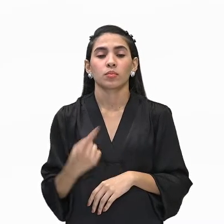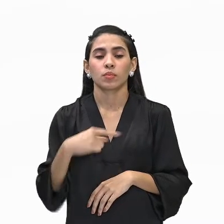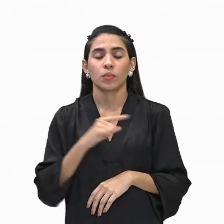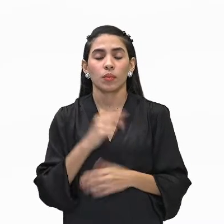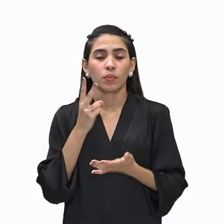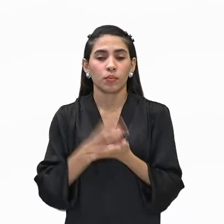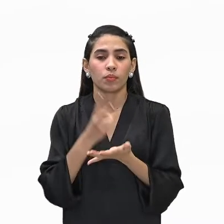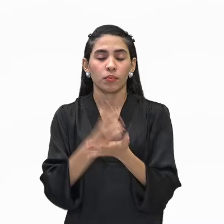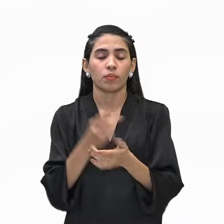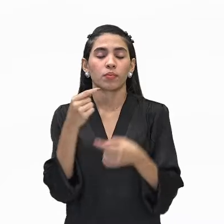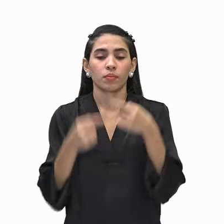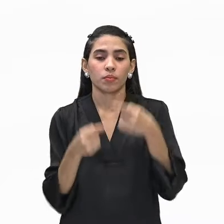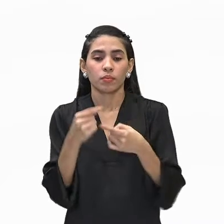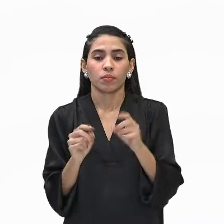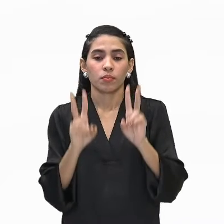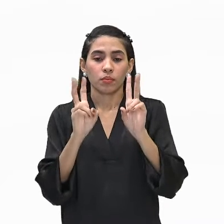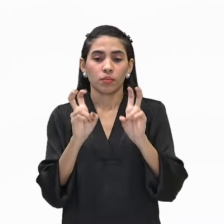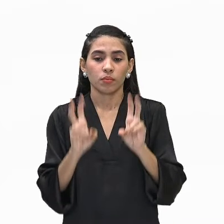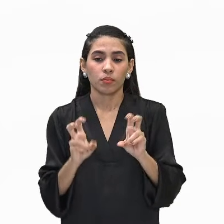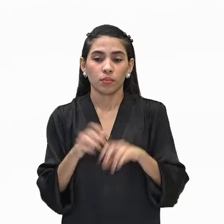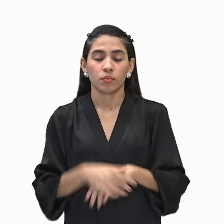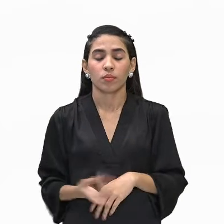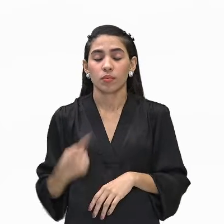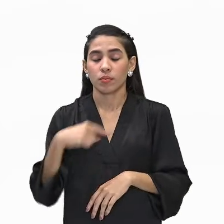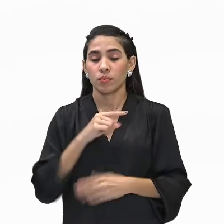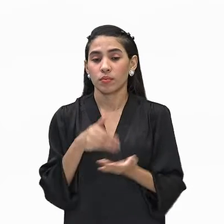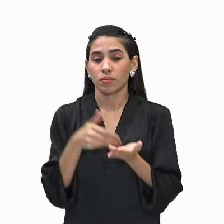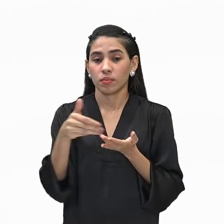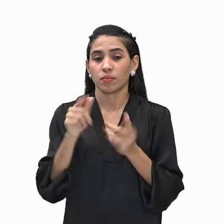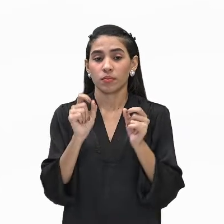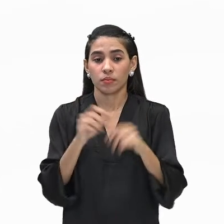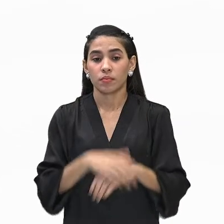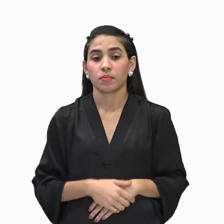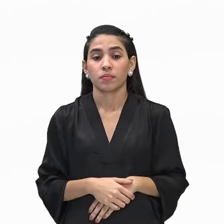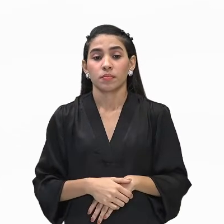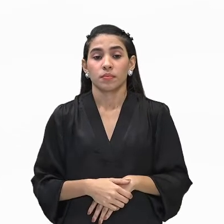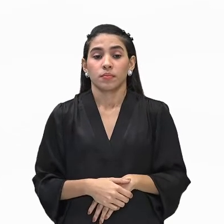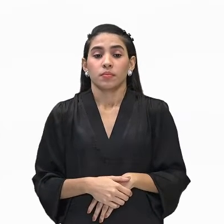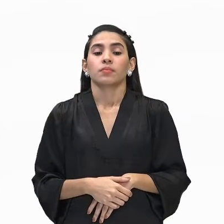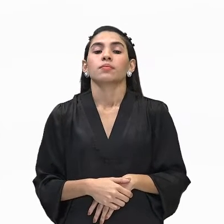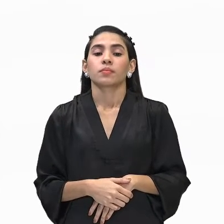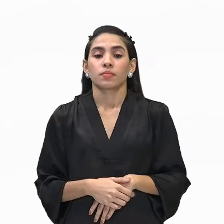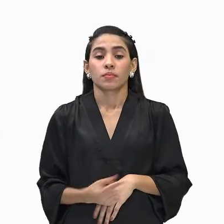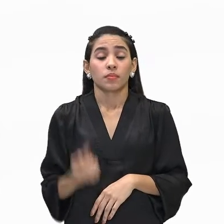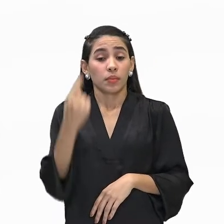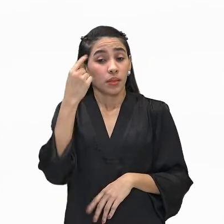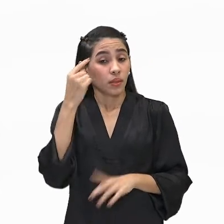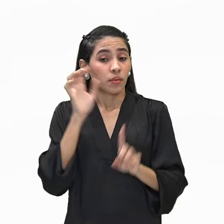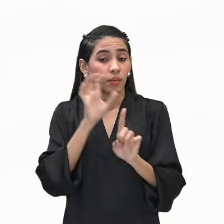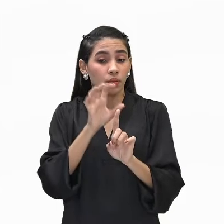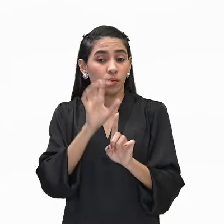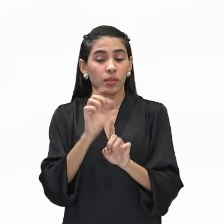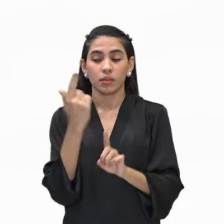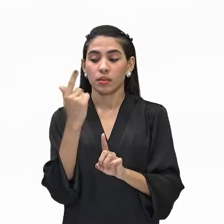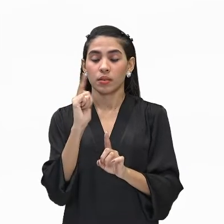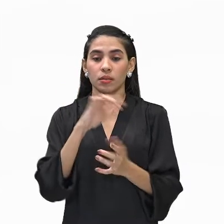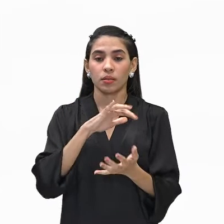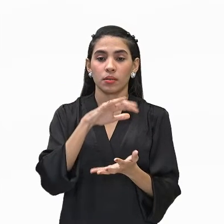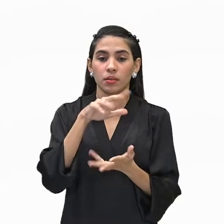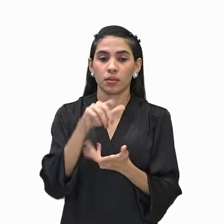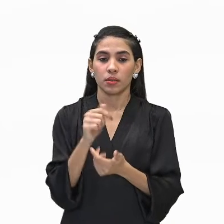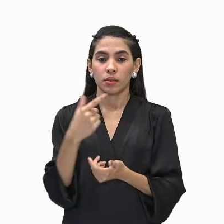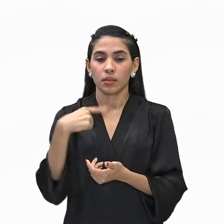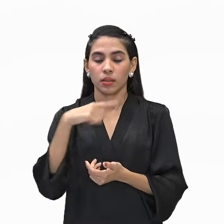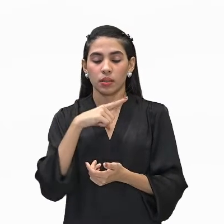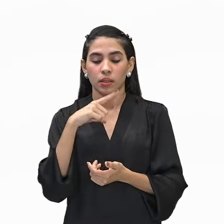continuar discutindo essa temática, nós vamos começar essa seguinte questão. Pensando na influência geográfica que temos em